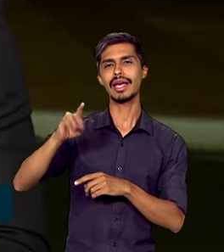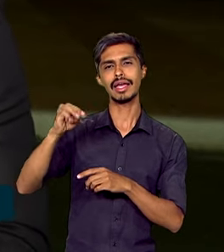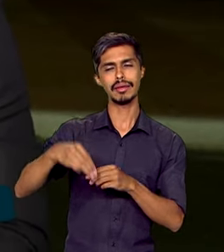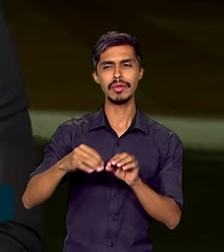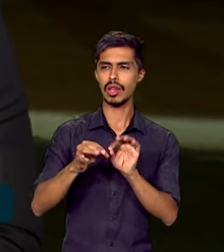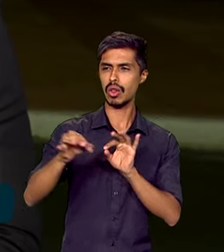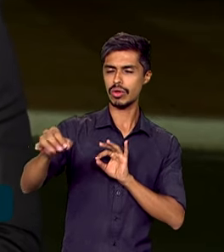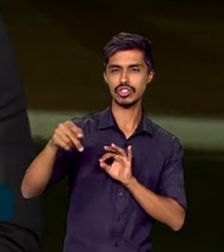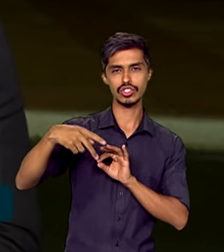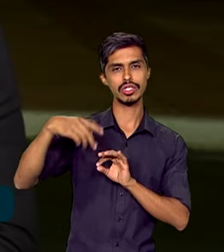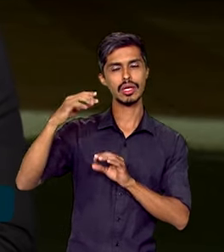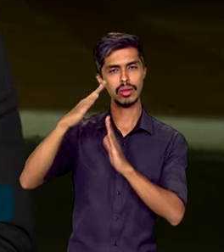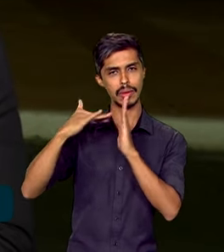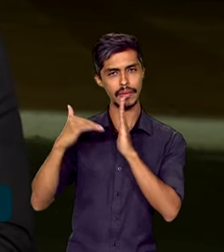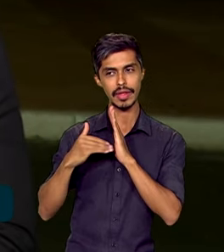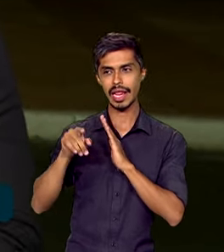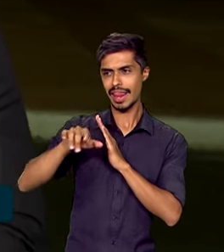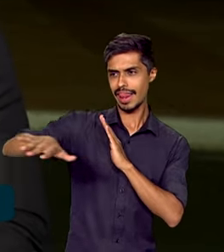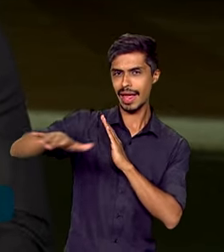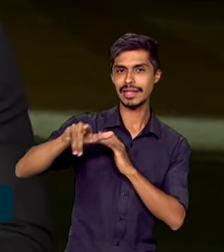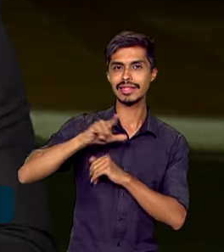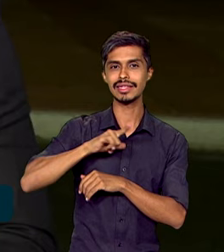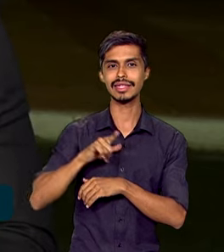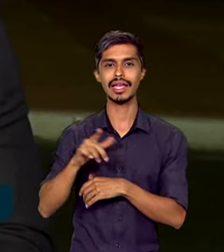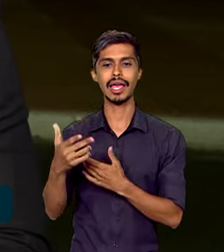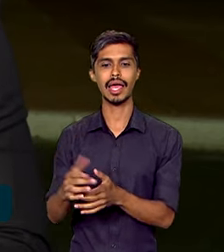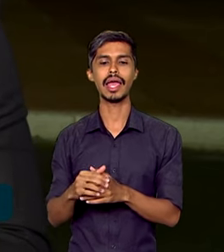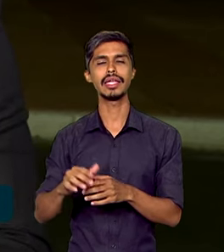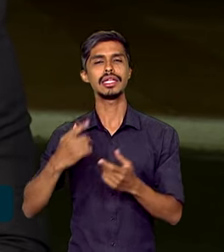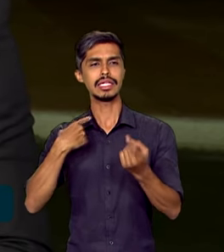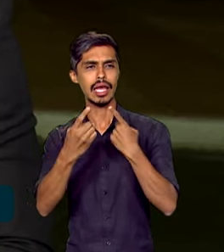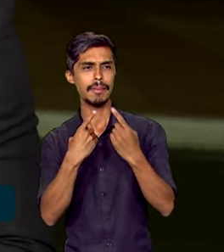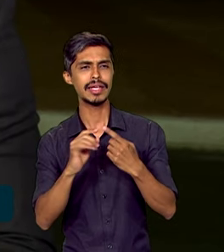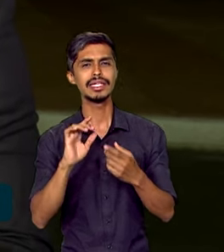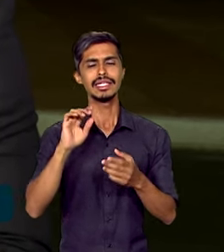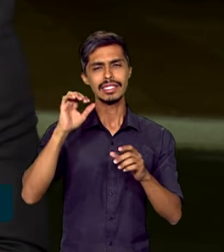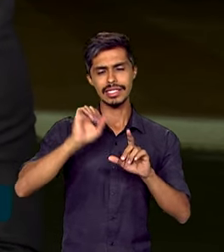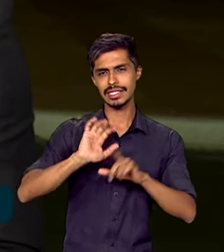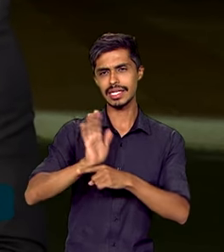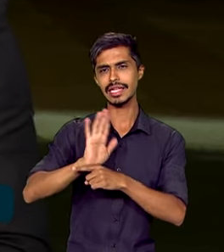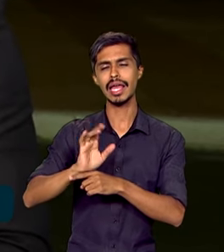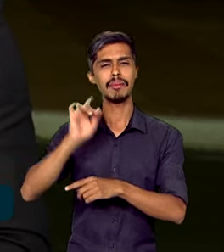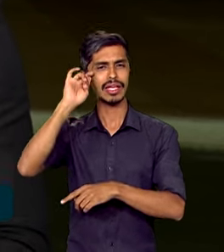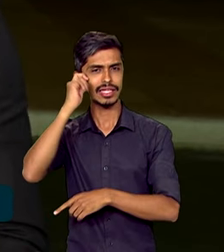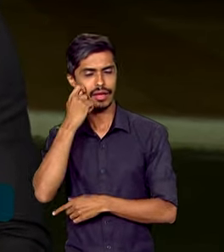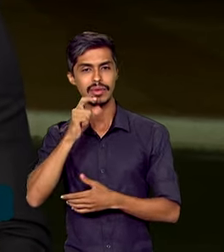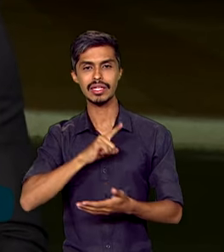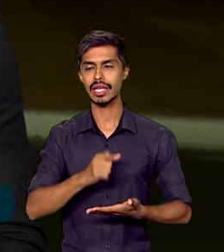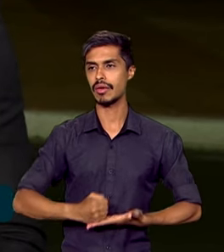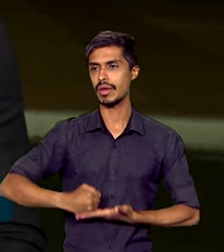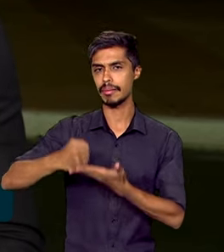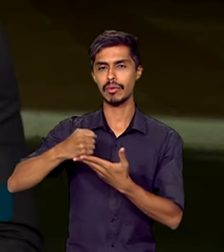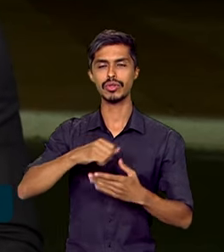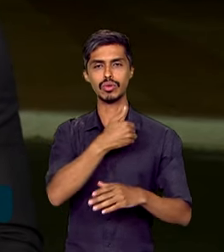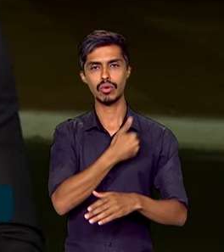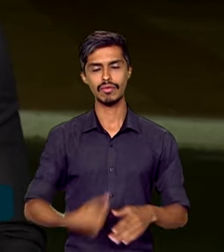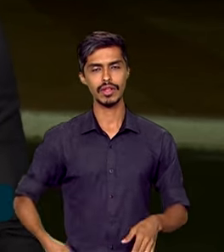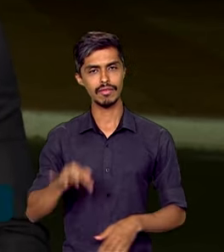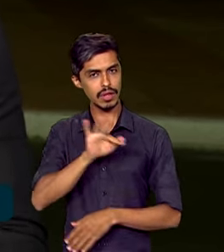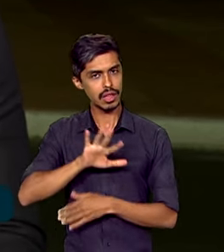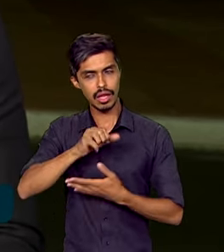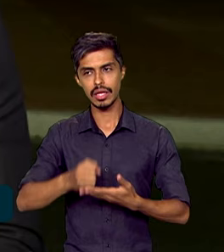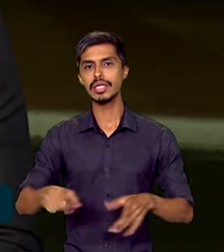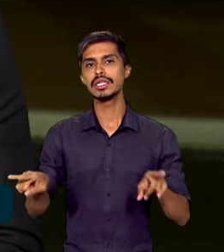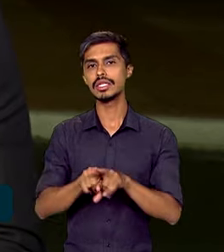da vorada por lá acontece amostra debates cinemas negros evento que tem o apoio do governo federal e faz parte